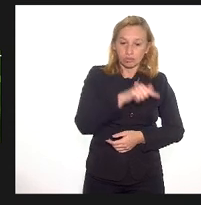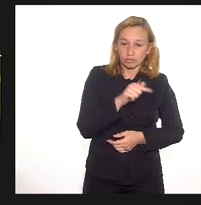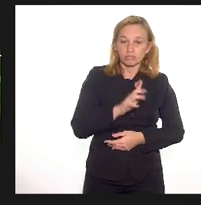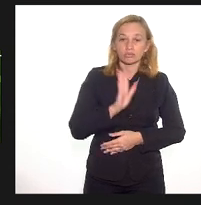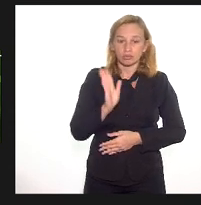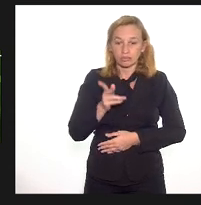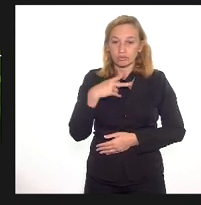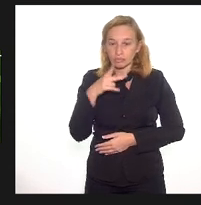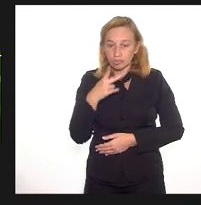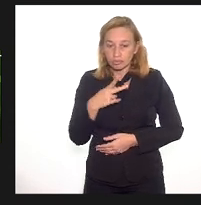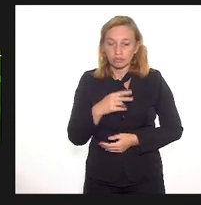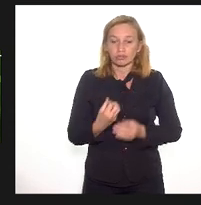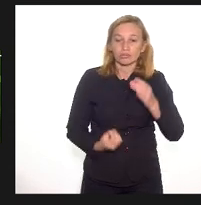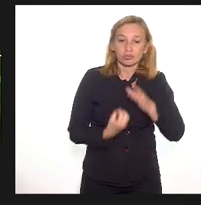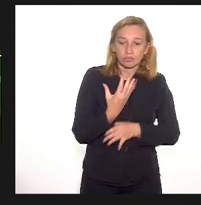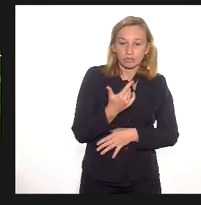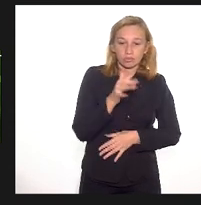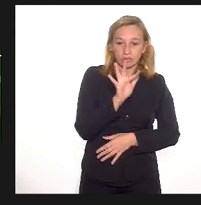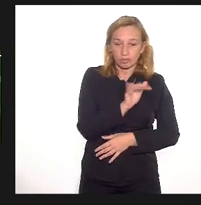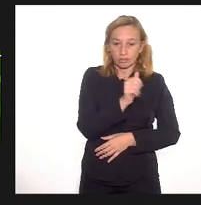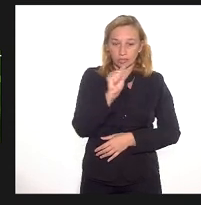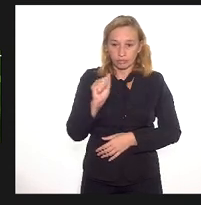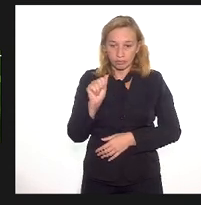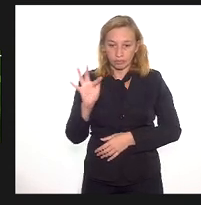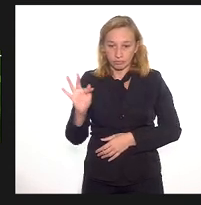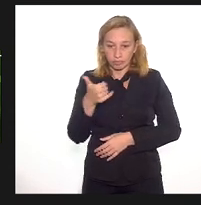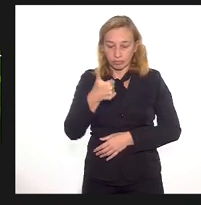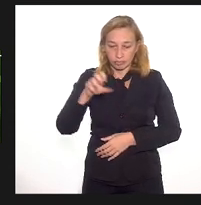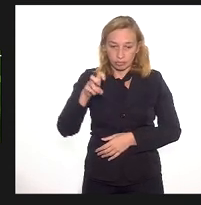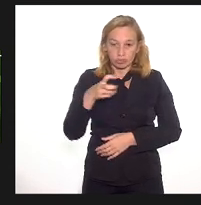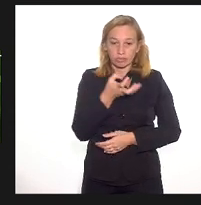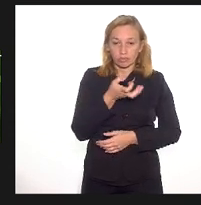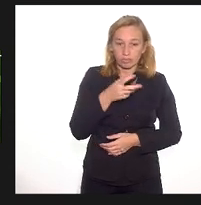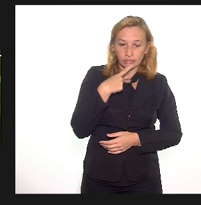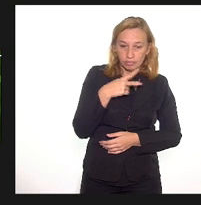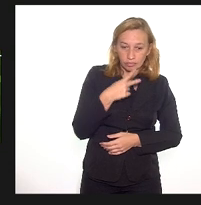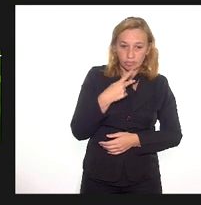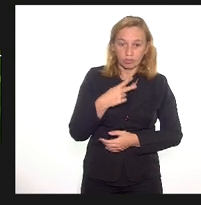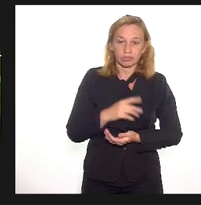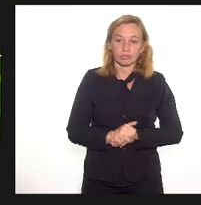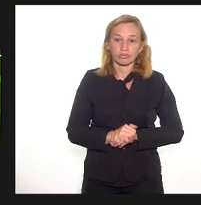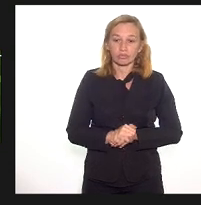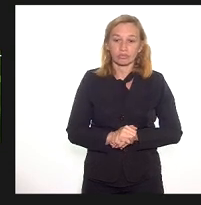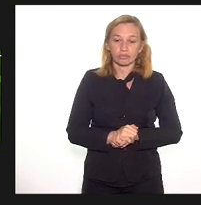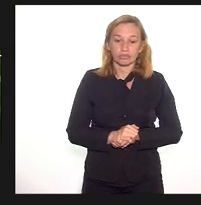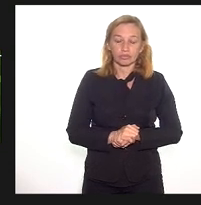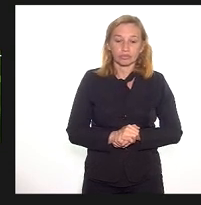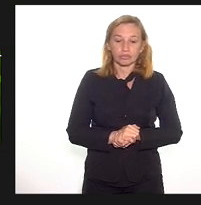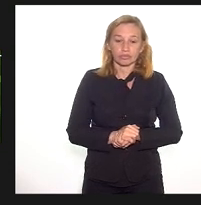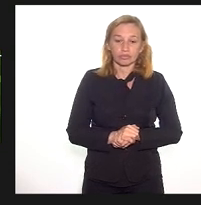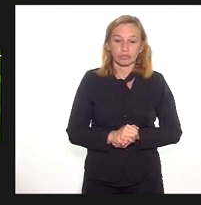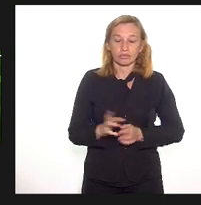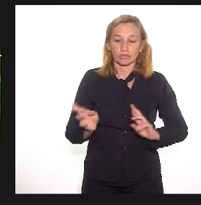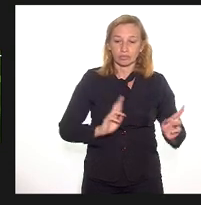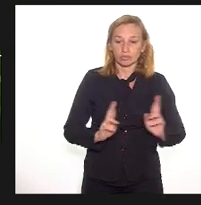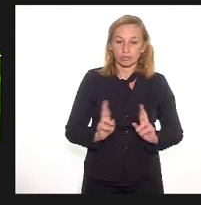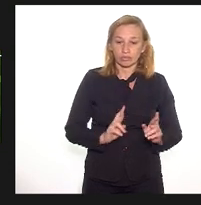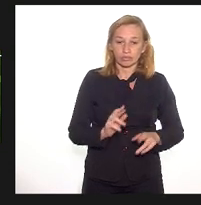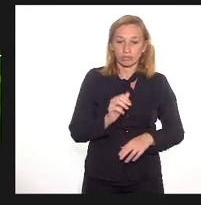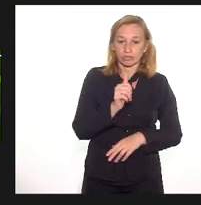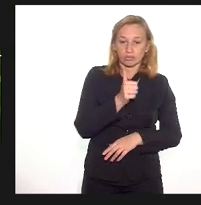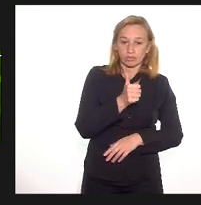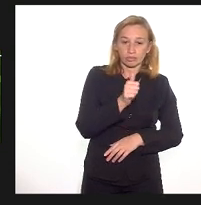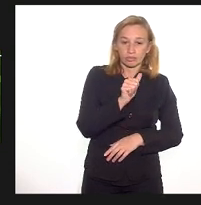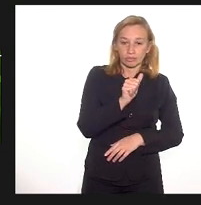acabei antecipando, a criação da AF15. Eu quero destacar aqui que o relacionamento com a AF15